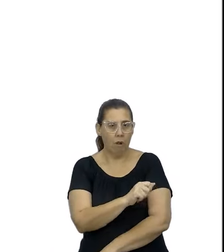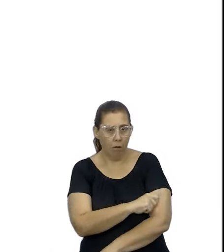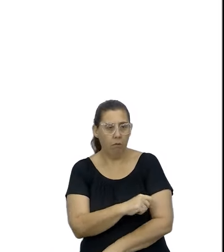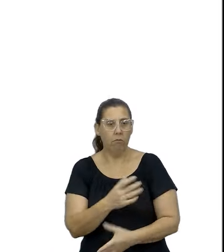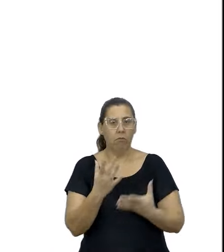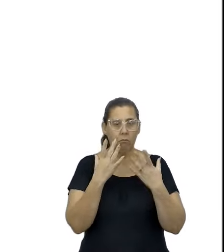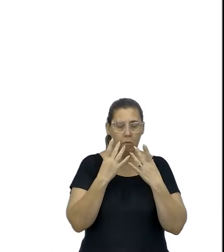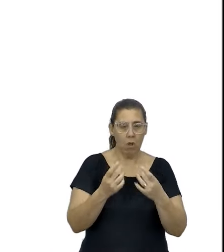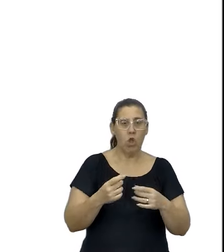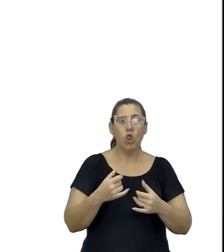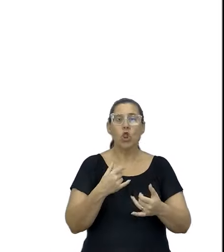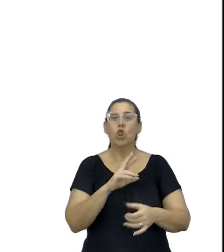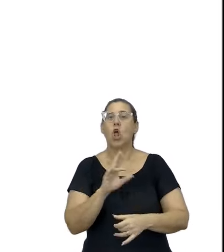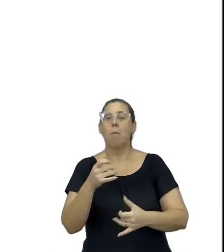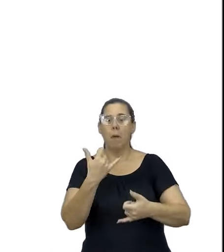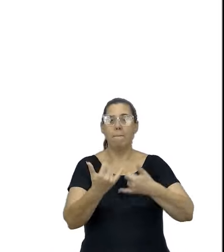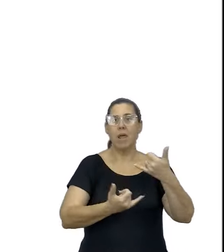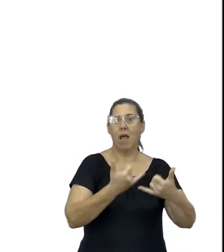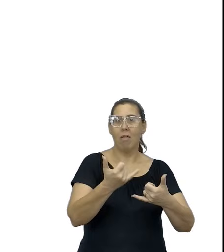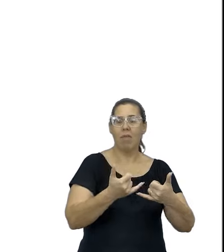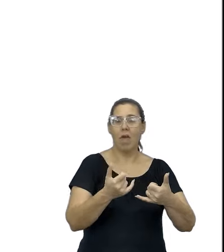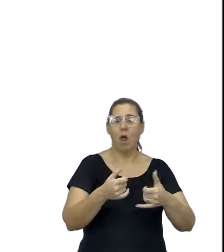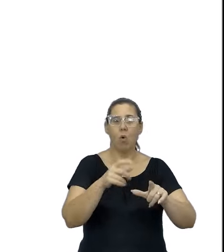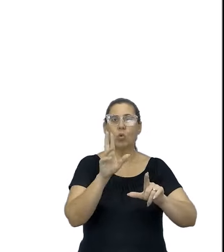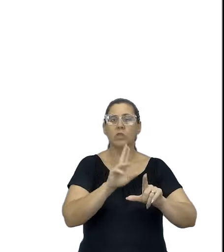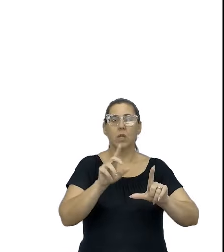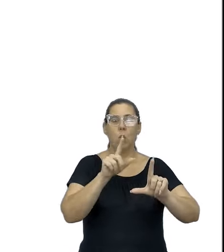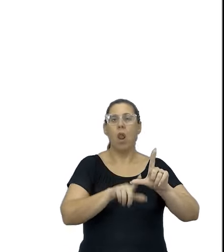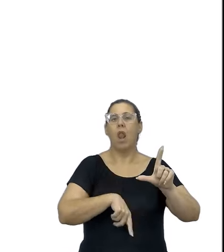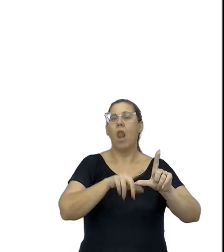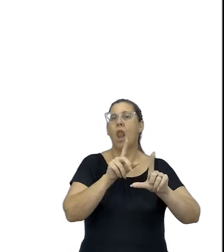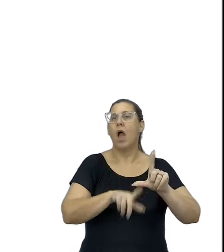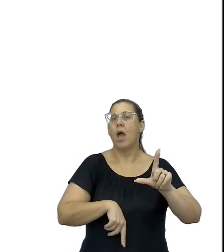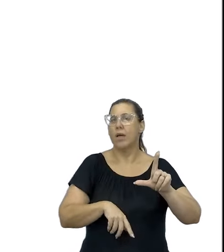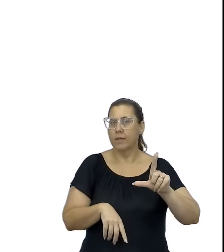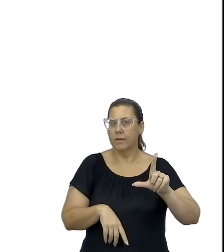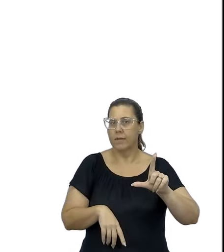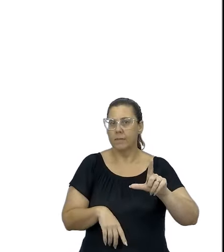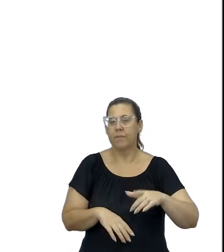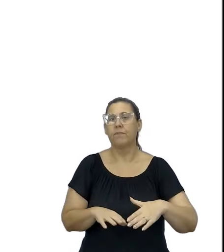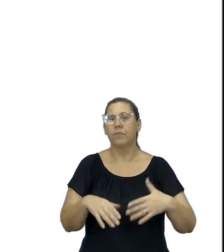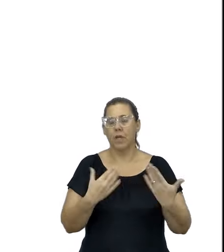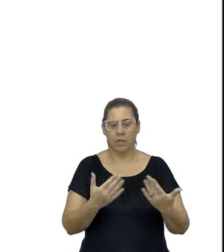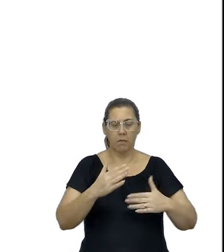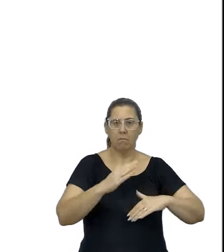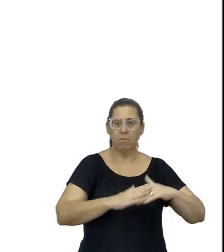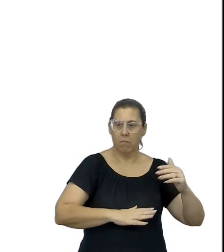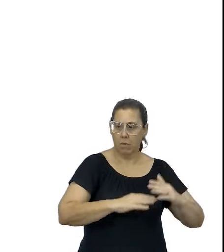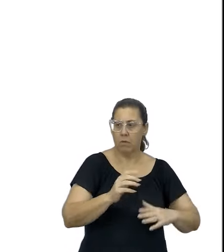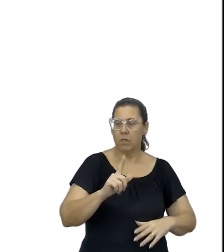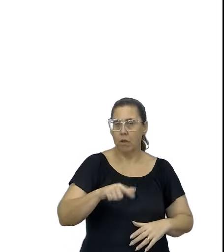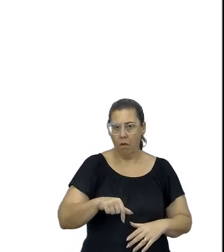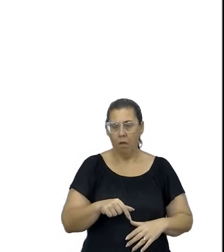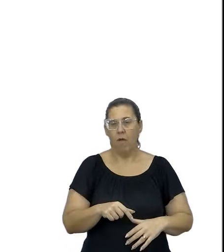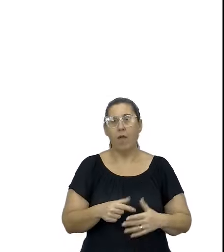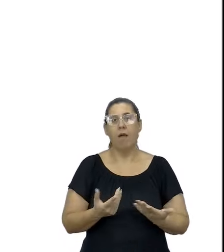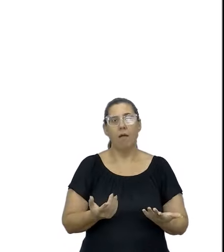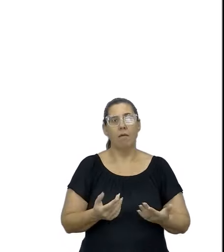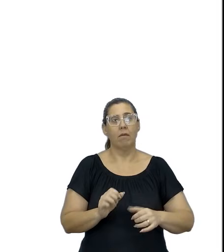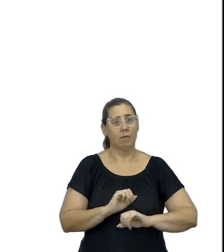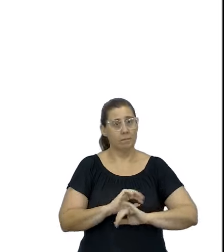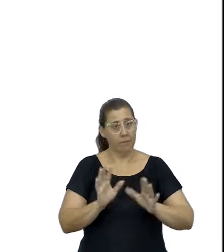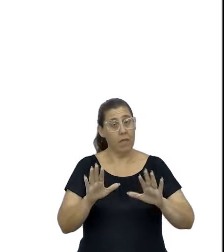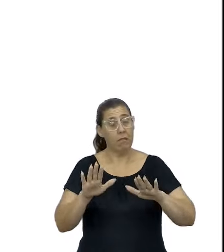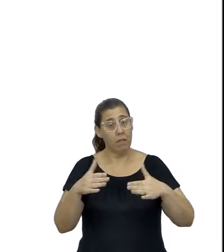o nome da brincadeira com letras, as letras móveis, no caso, essa habilidade está francamente em jogo